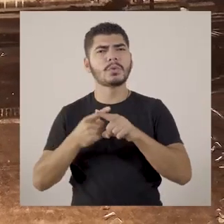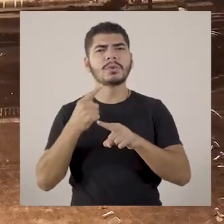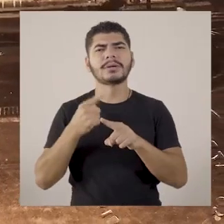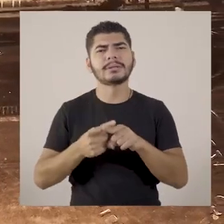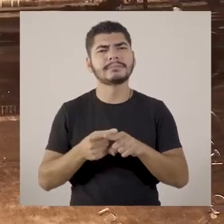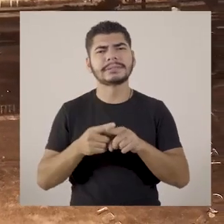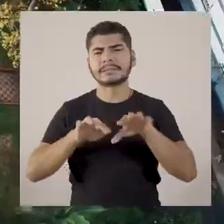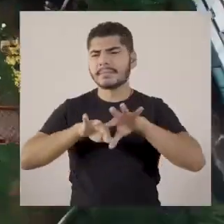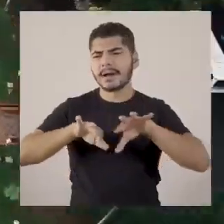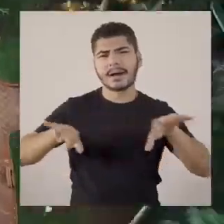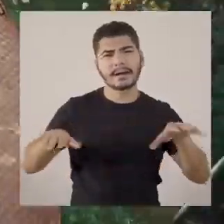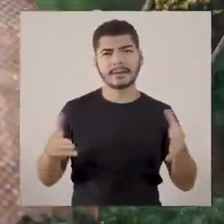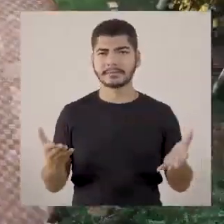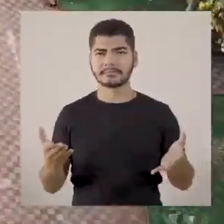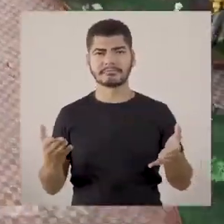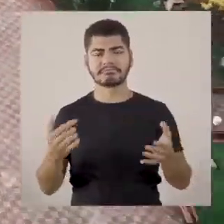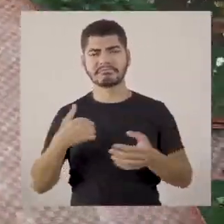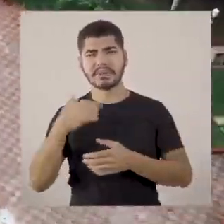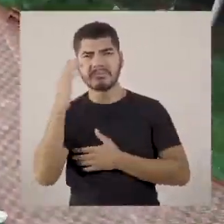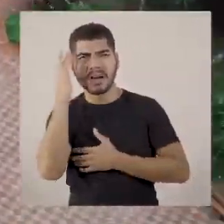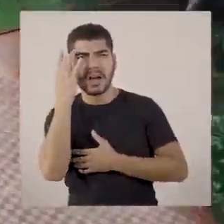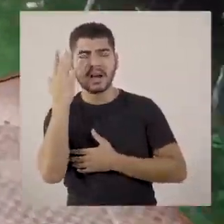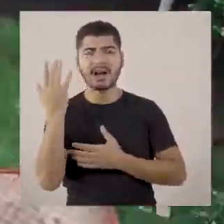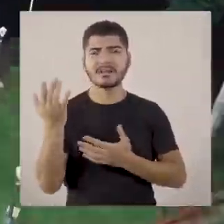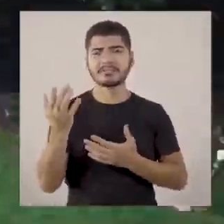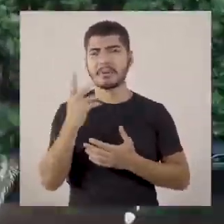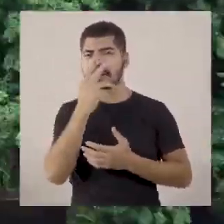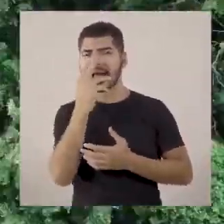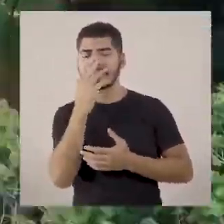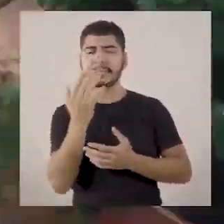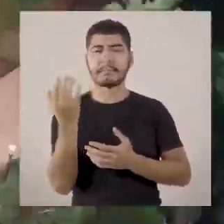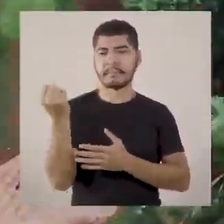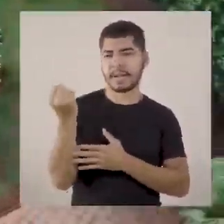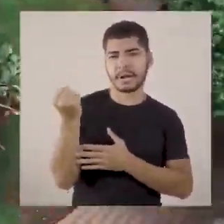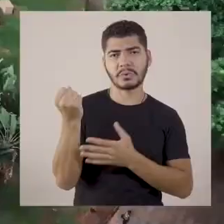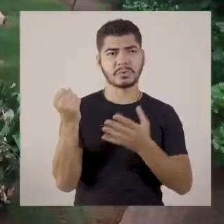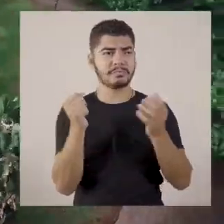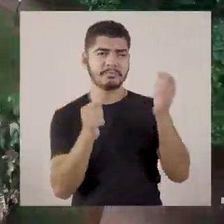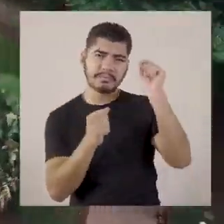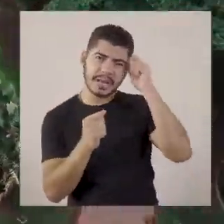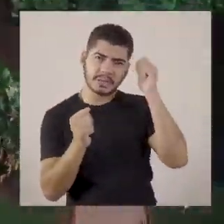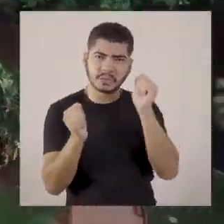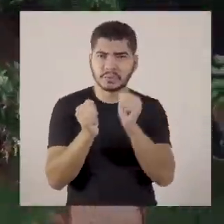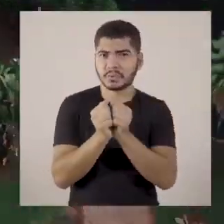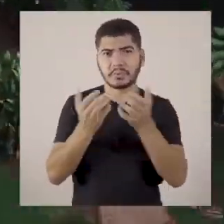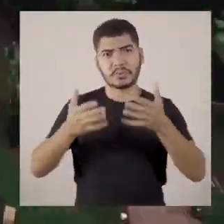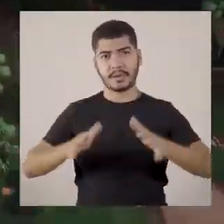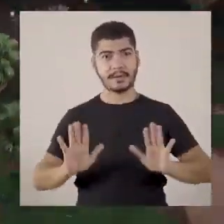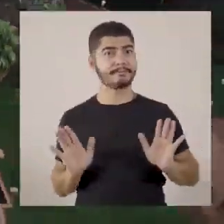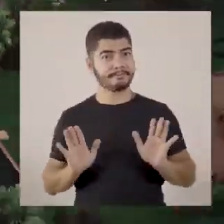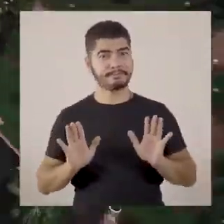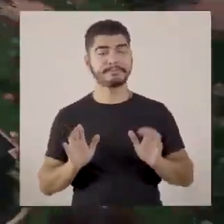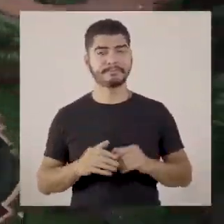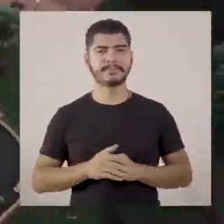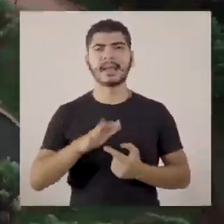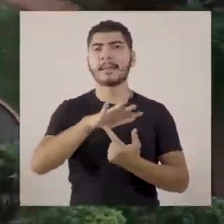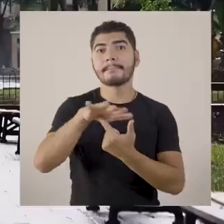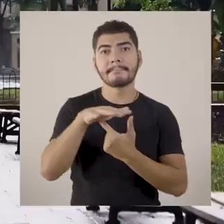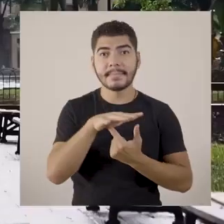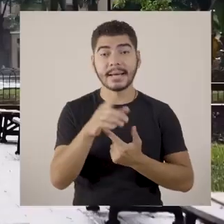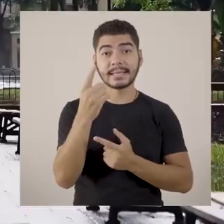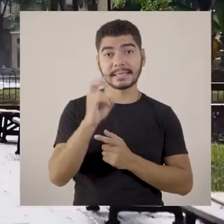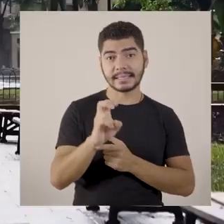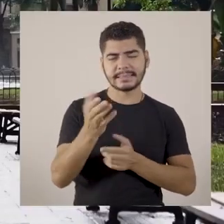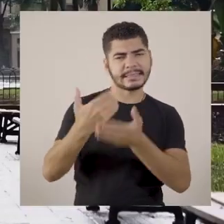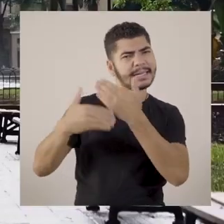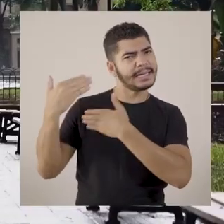separado na praça. Porque eu acho que porque não, os brancos não queriam os pretos juntos, né? A Praça 15, naquela época,